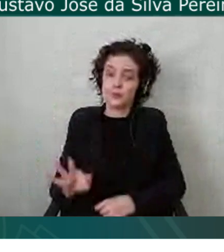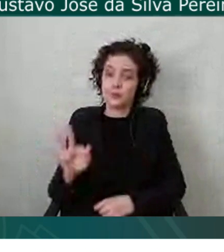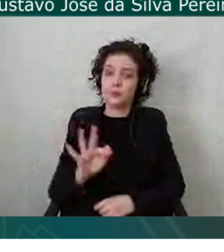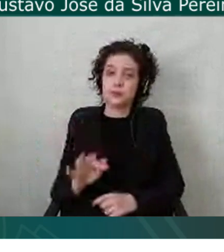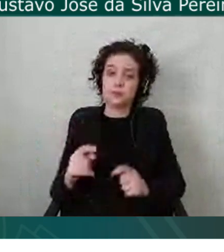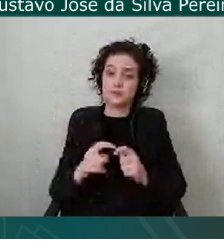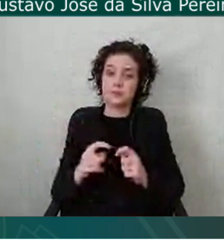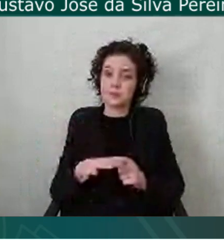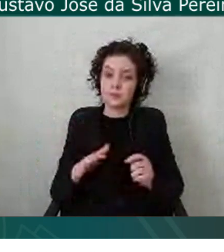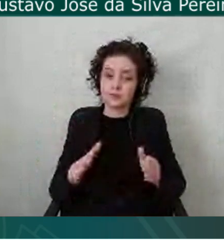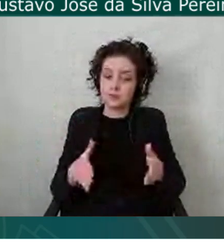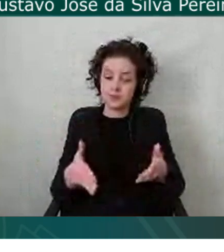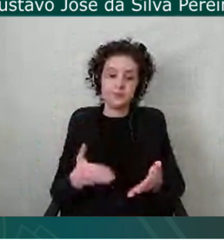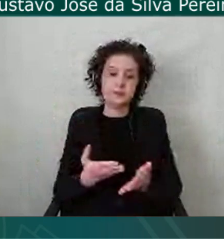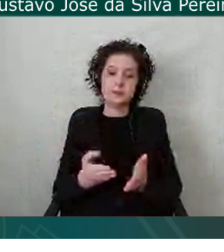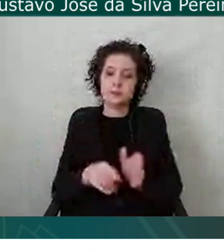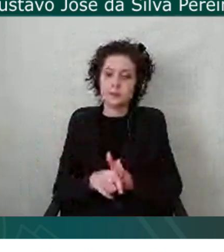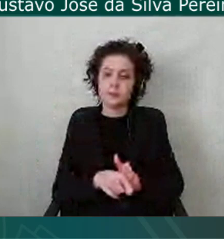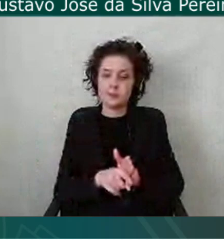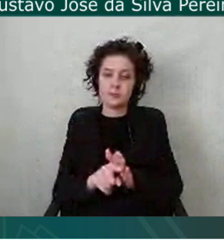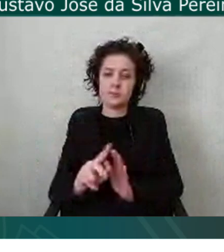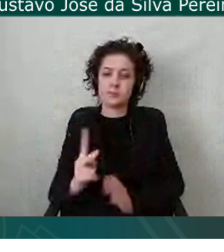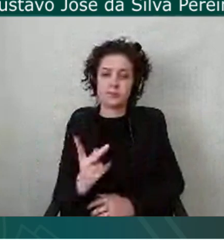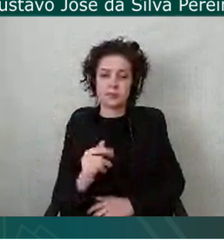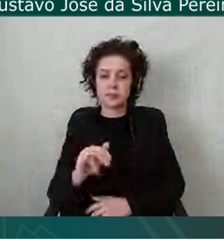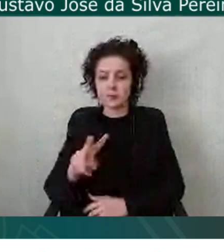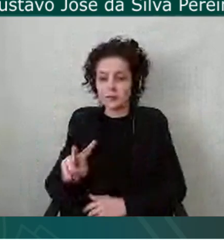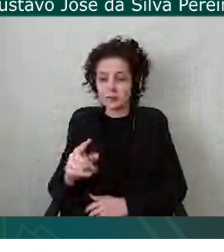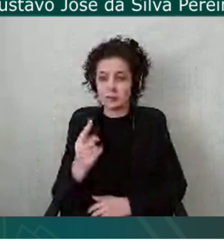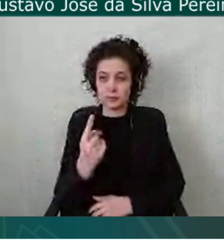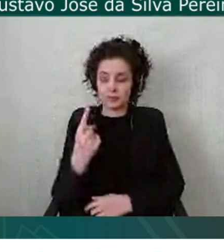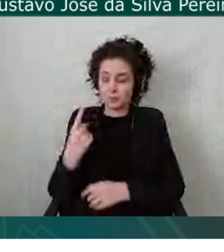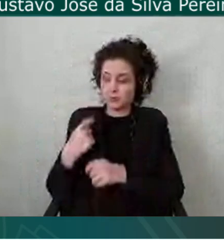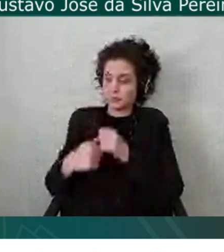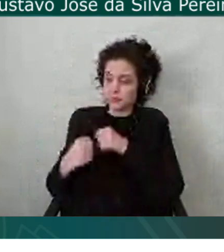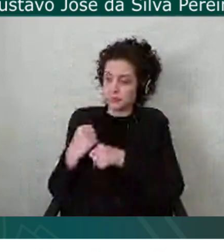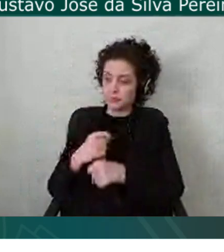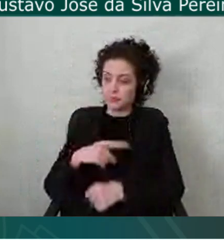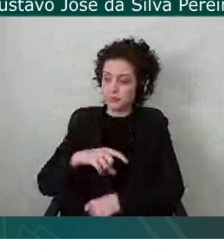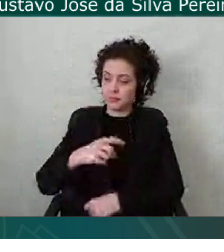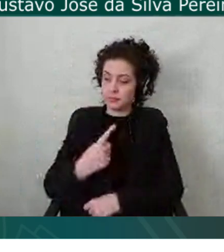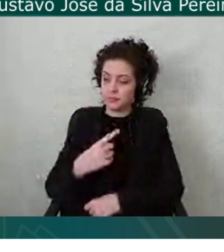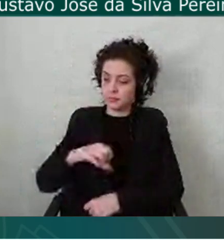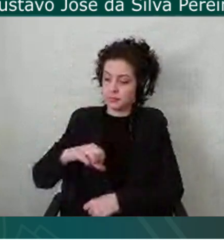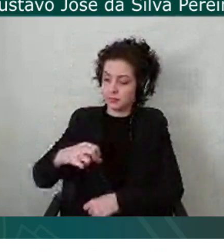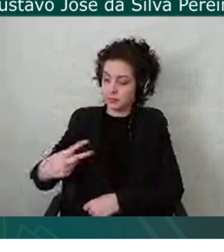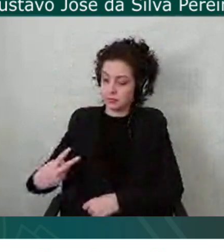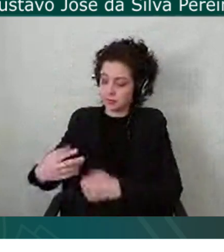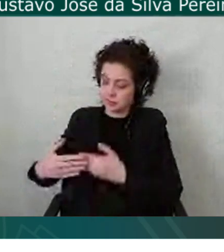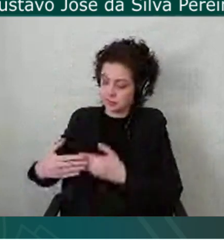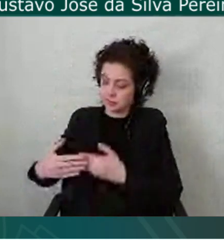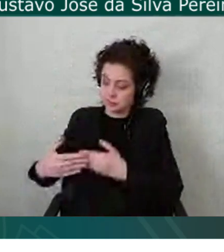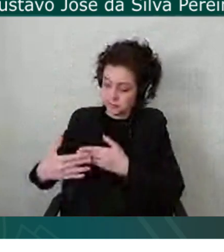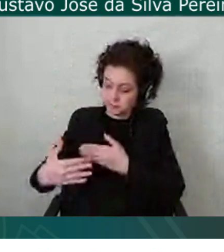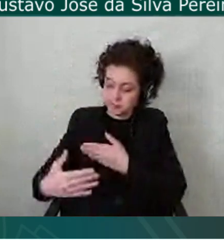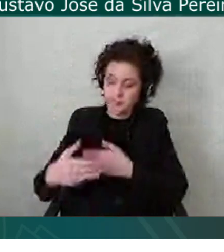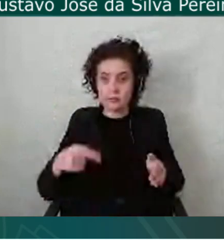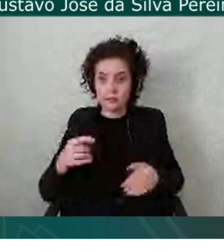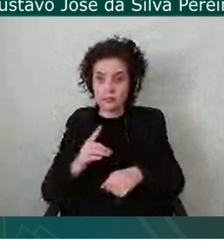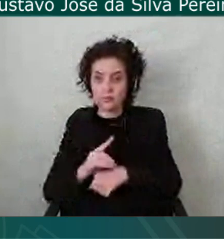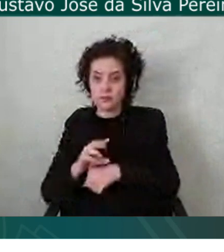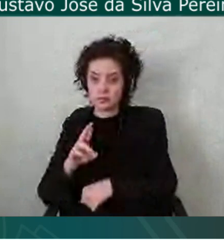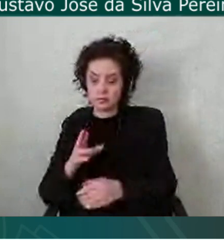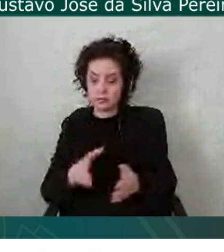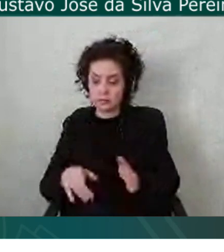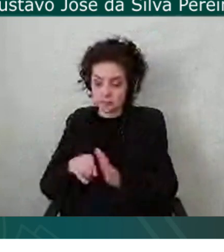do HIV-1 desde 1992, durante a realização do mestrado e depois o seu doutorado